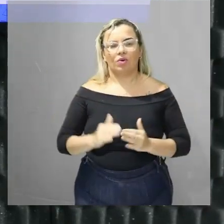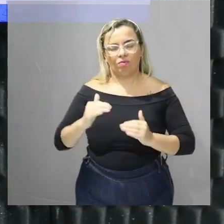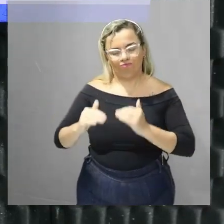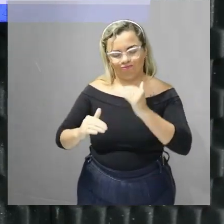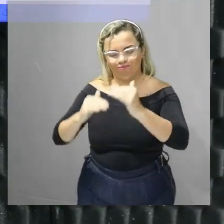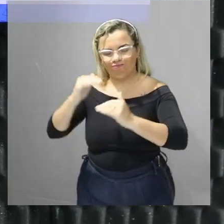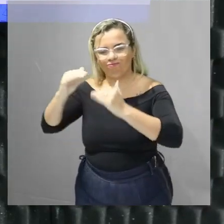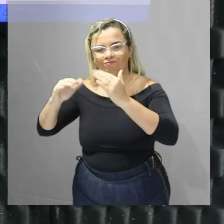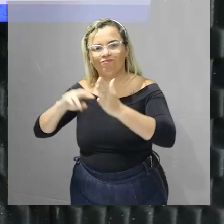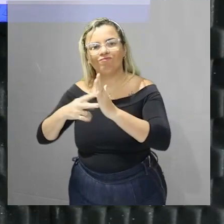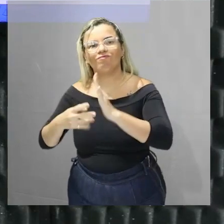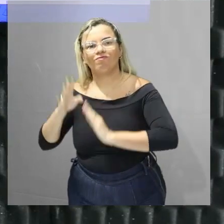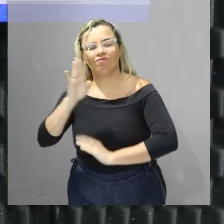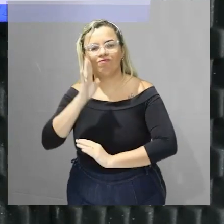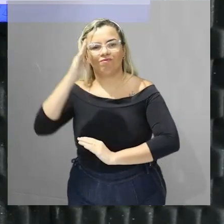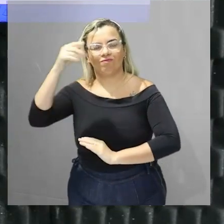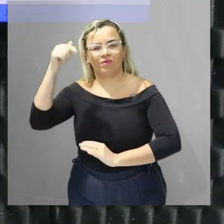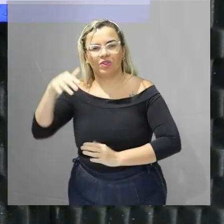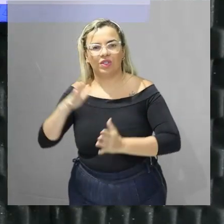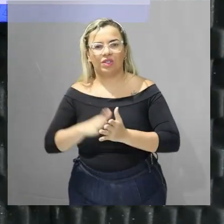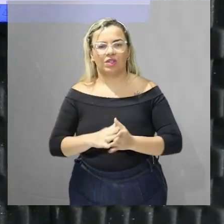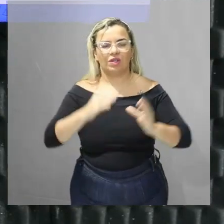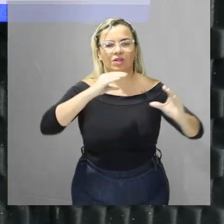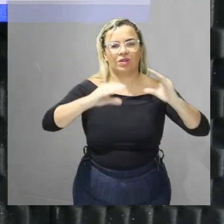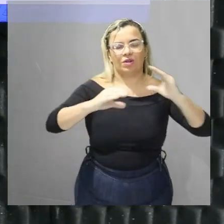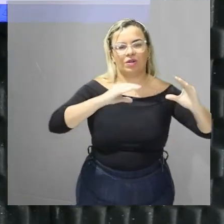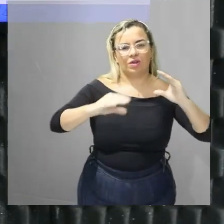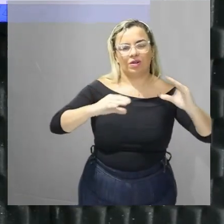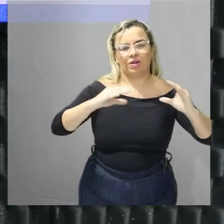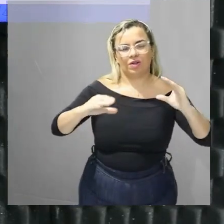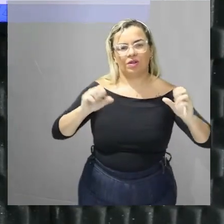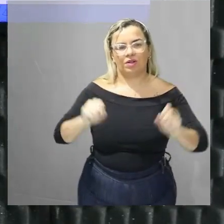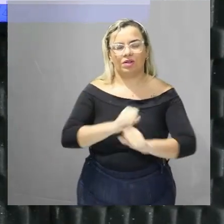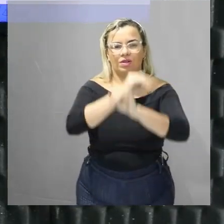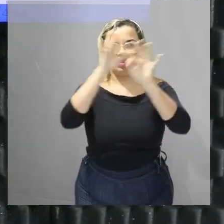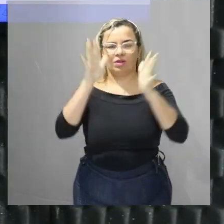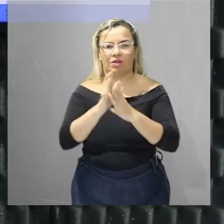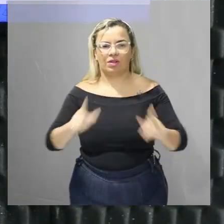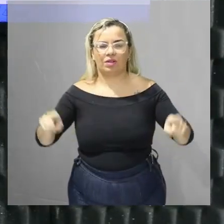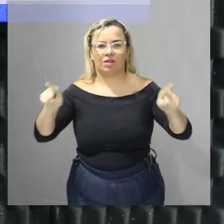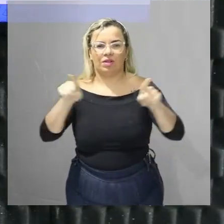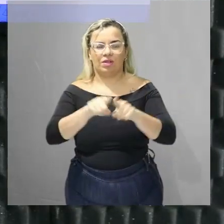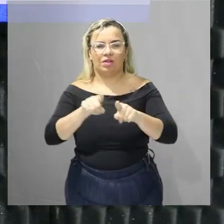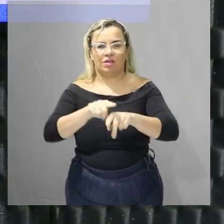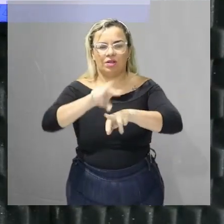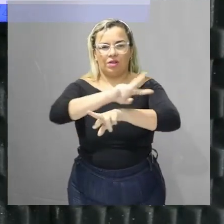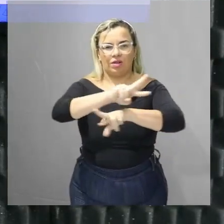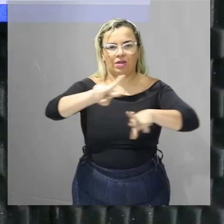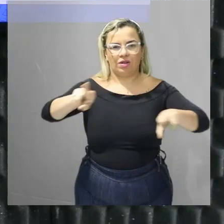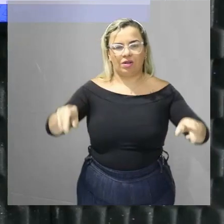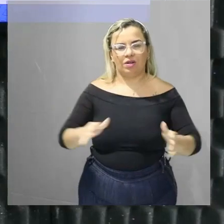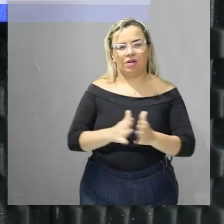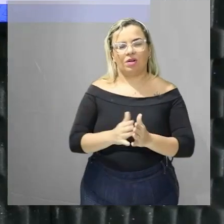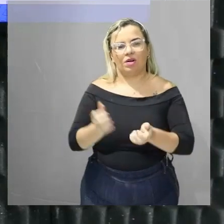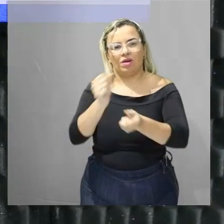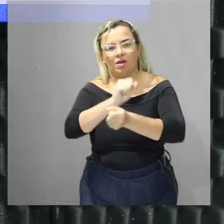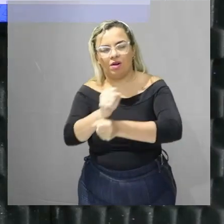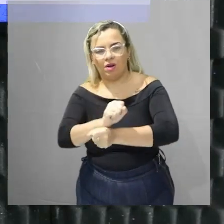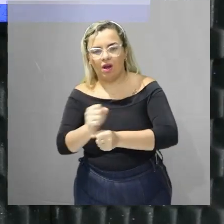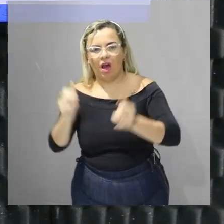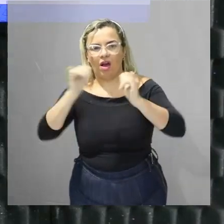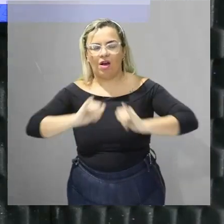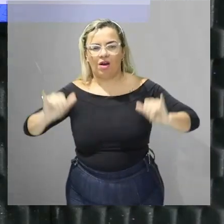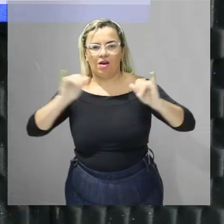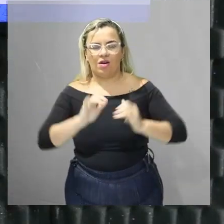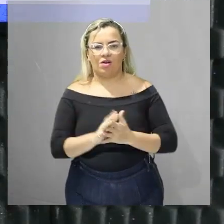evolução, principalmente dos meios de comunicação e, claro, também de transporte, as inovações agora, as informações, elas